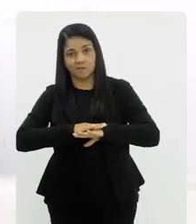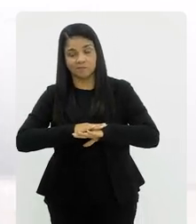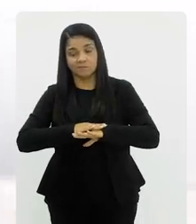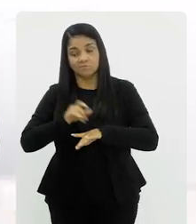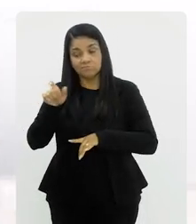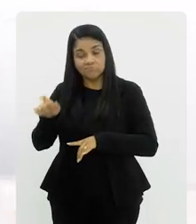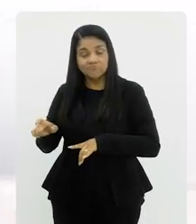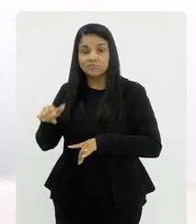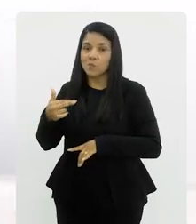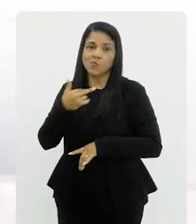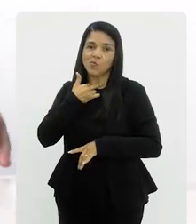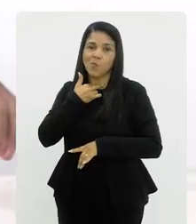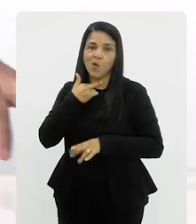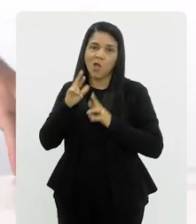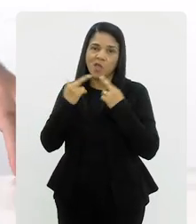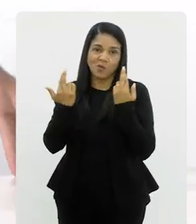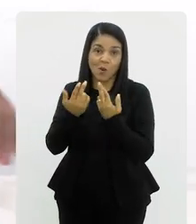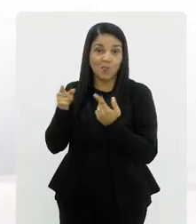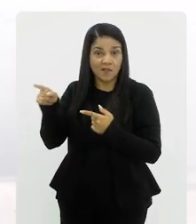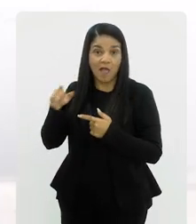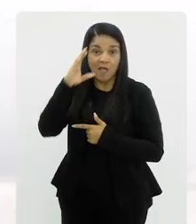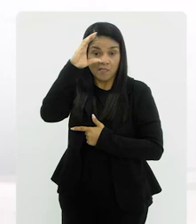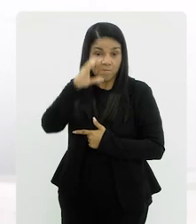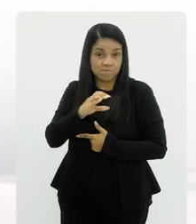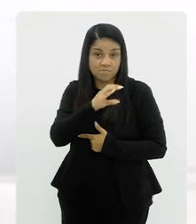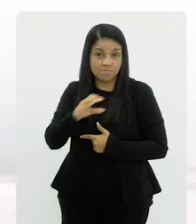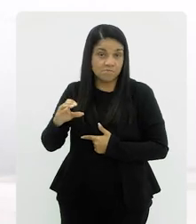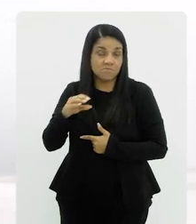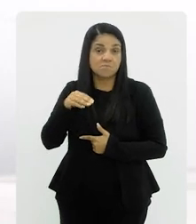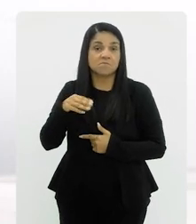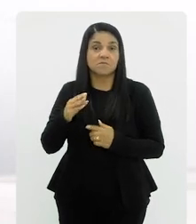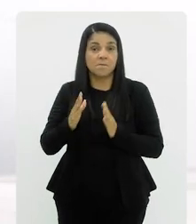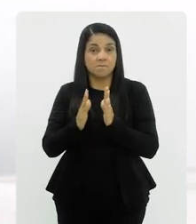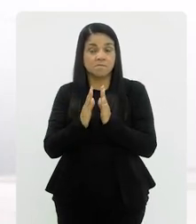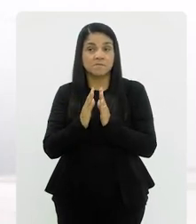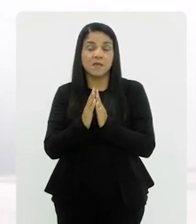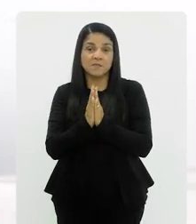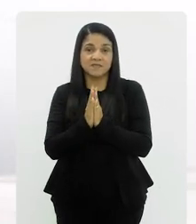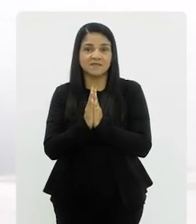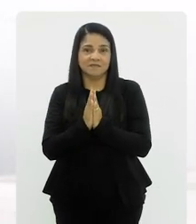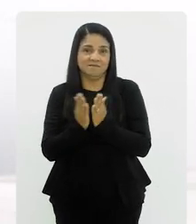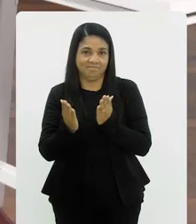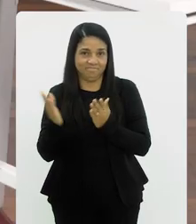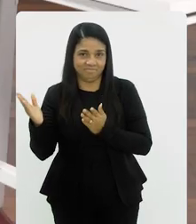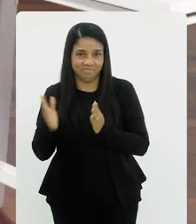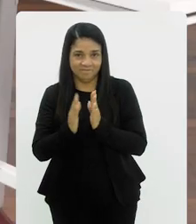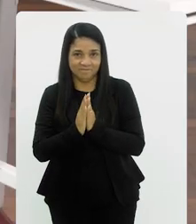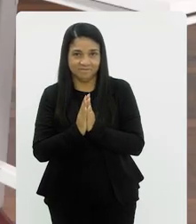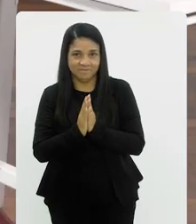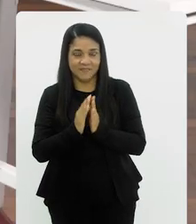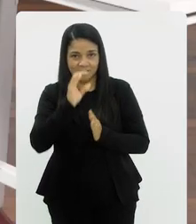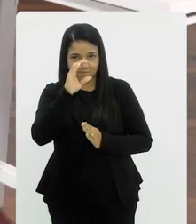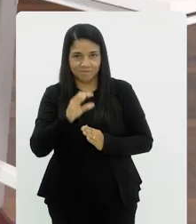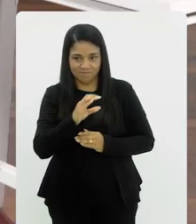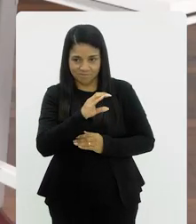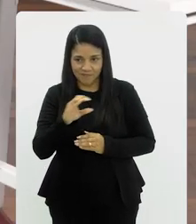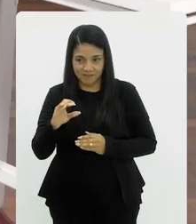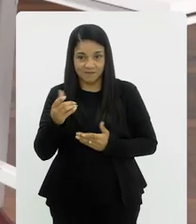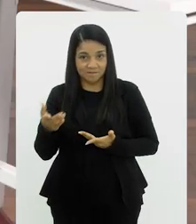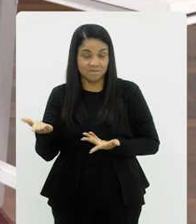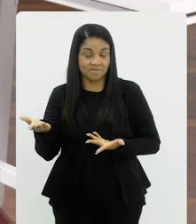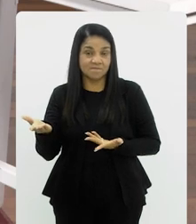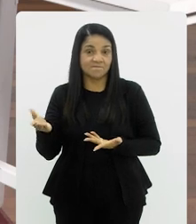em alguns momentos ele não pode participar da reunião porque ele está fazendo missa. É fato isso. É muito louco isso. Você vê como é que o carnaval